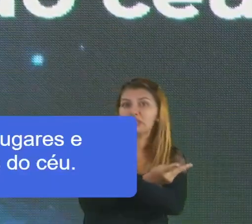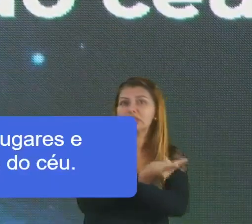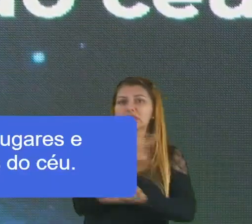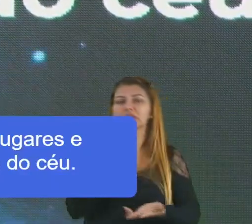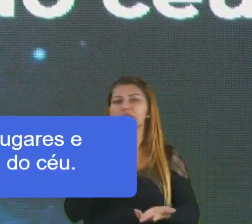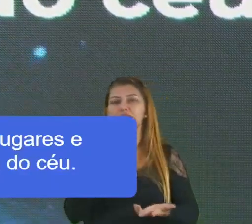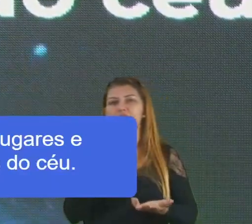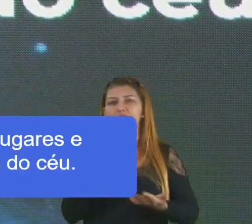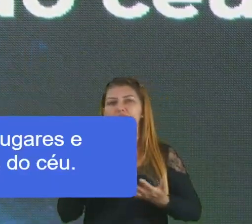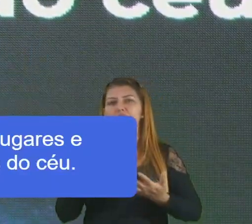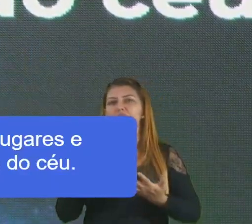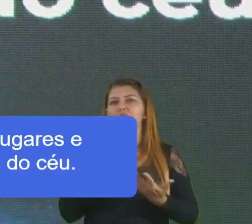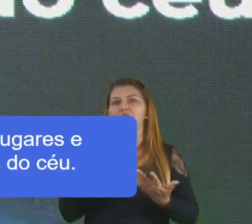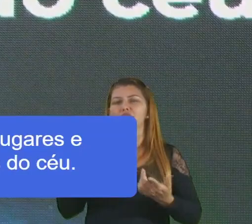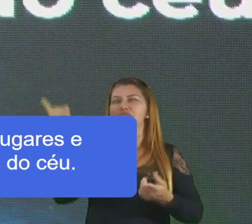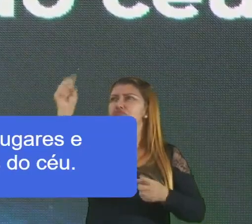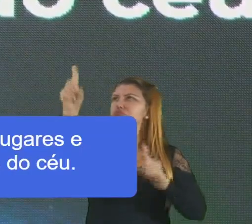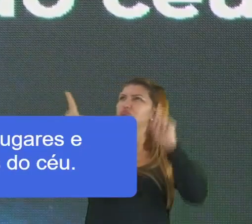provenientes do céu.